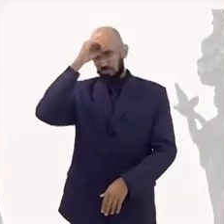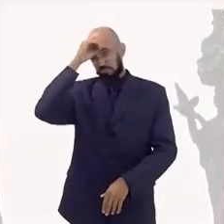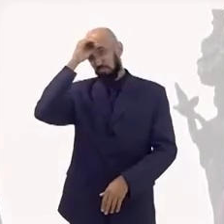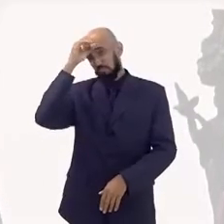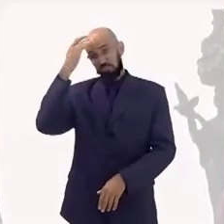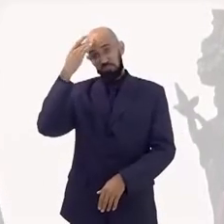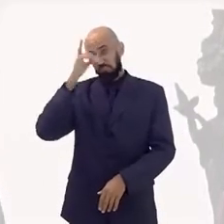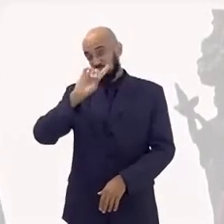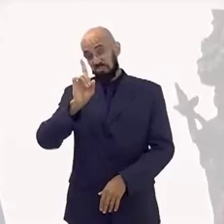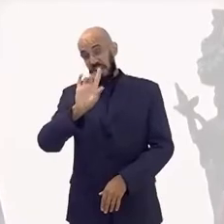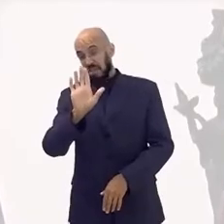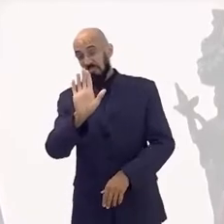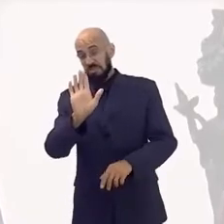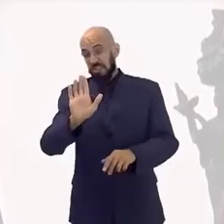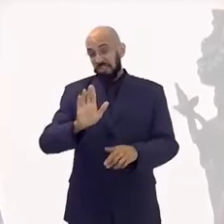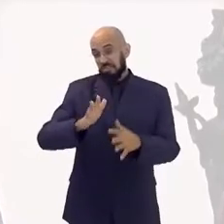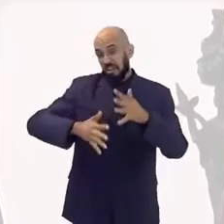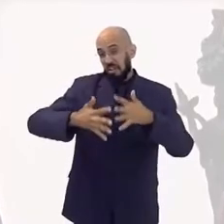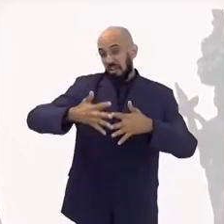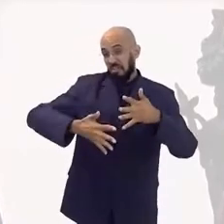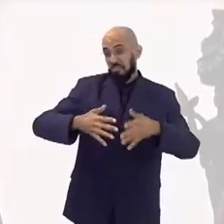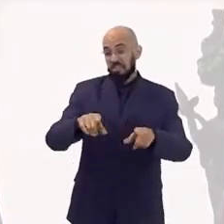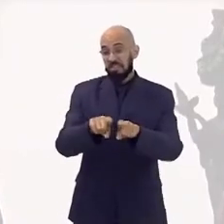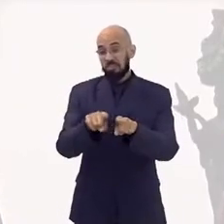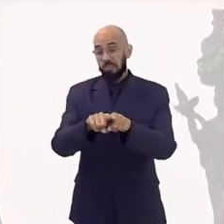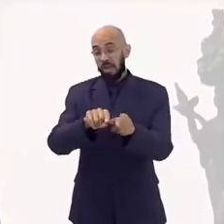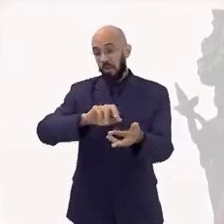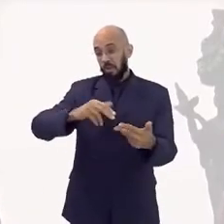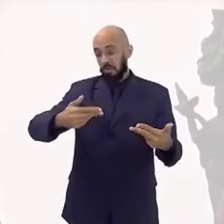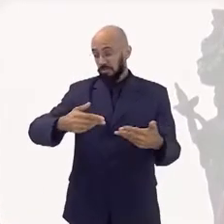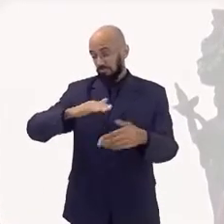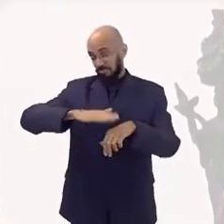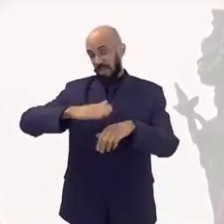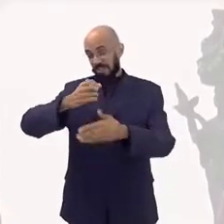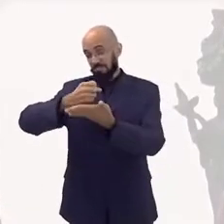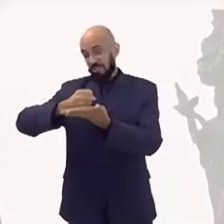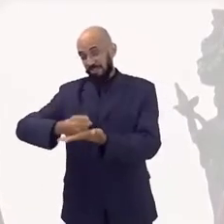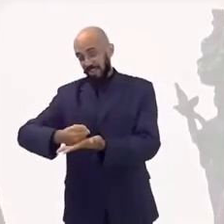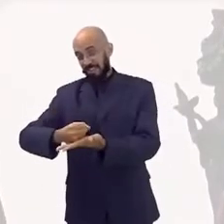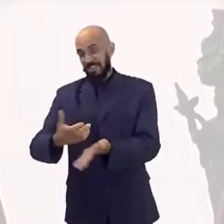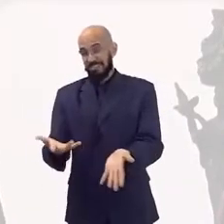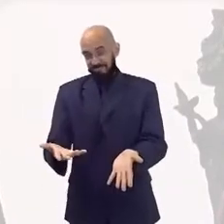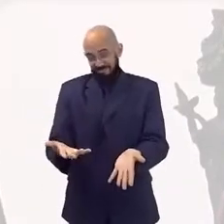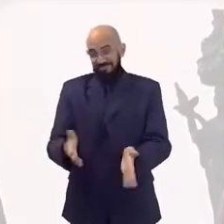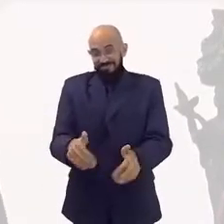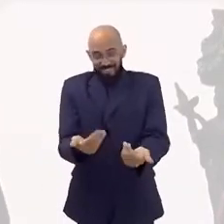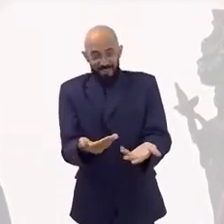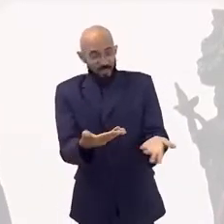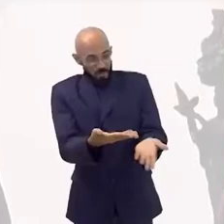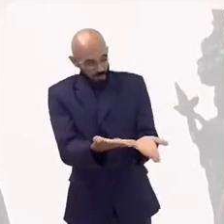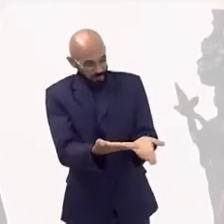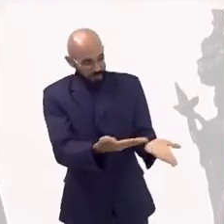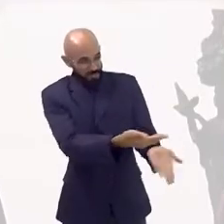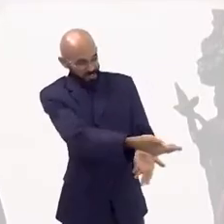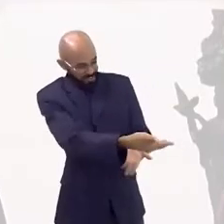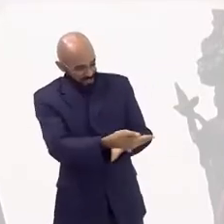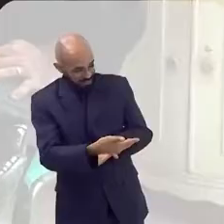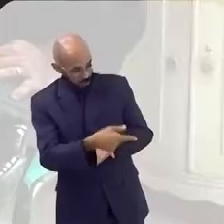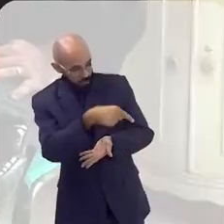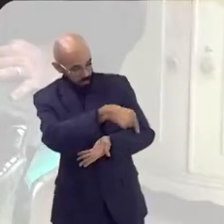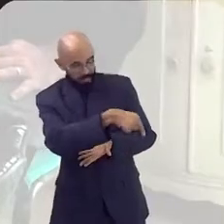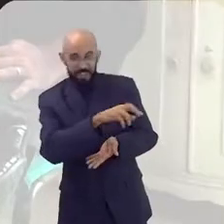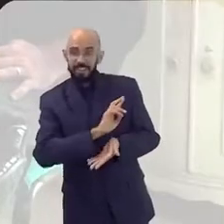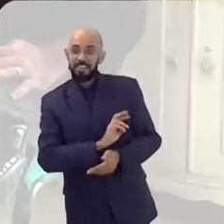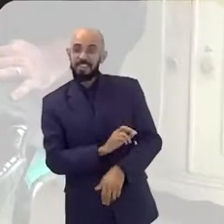têm informação que conflita com coisas mais pesadas. Então hoje a gente está recebendo o